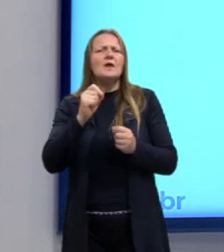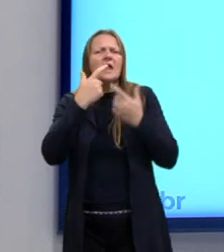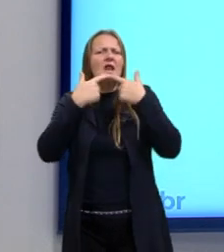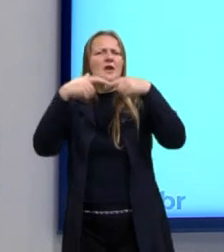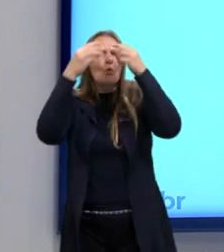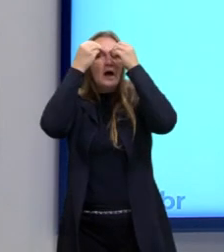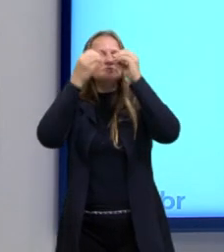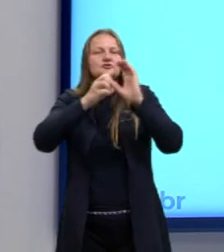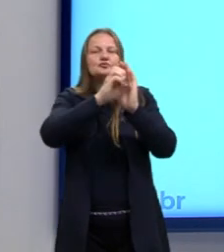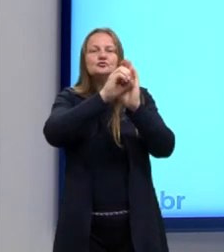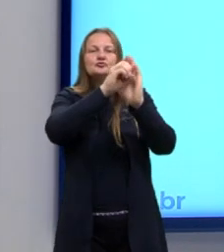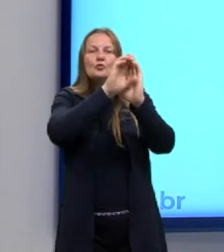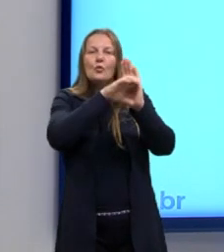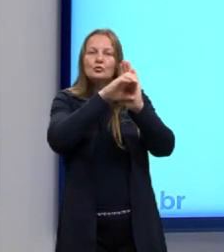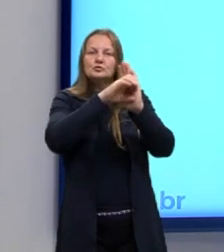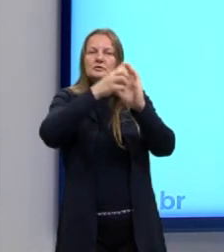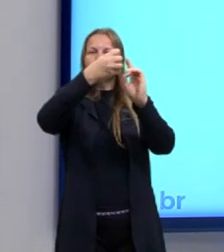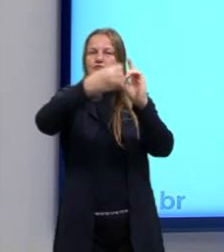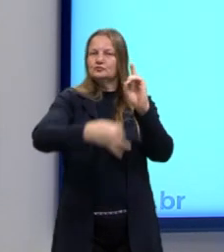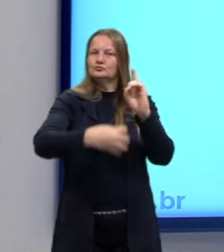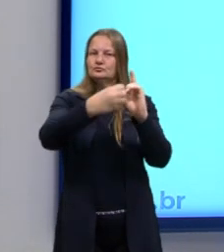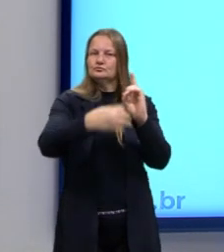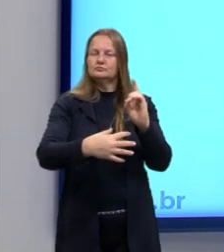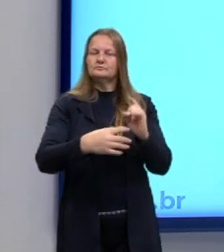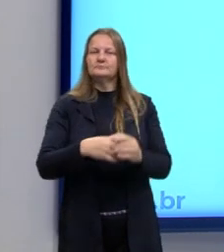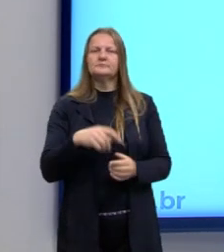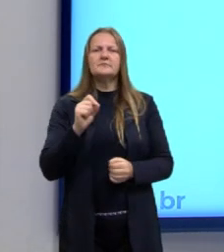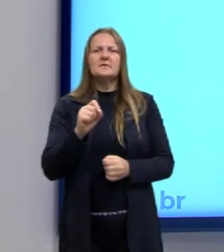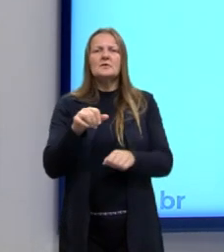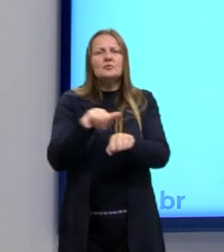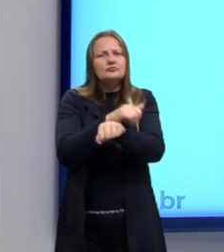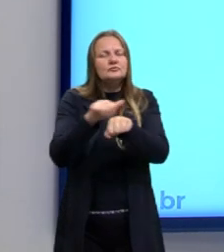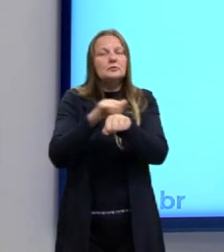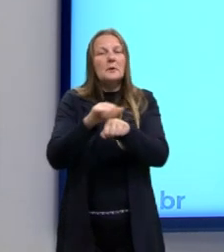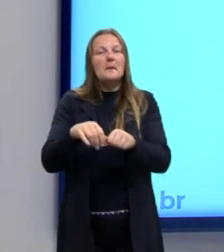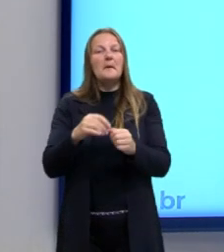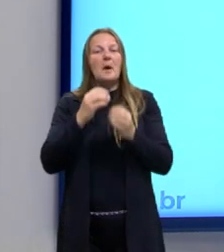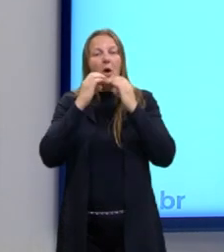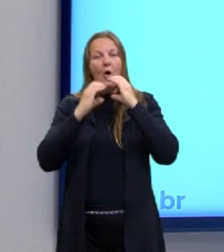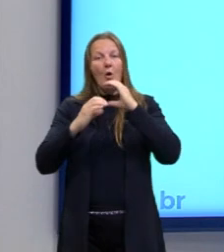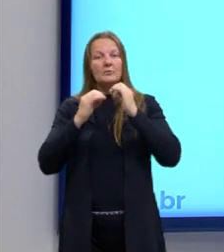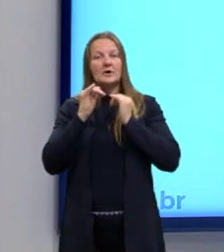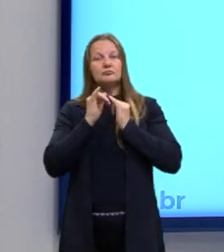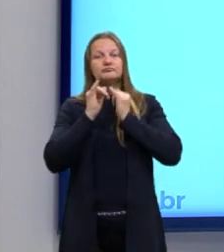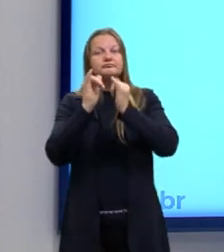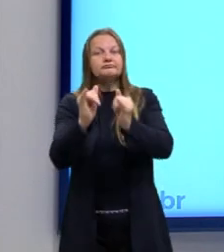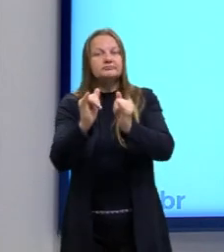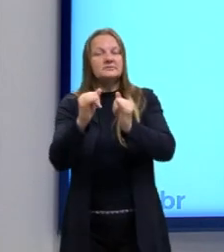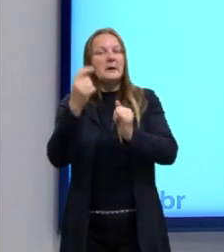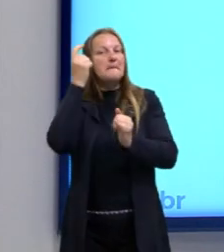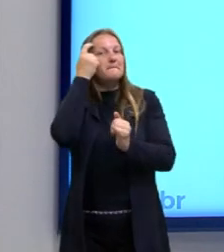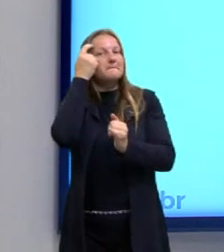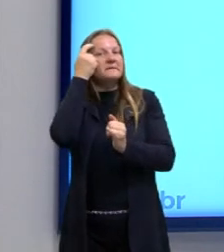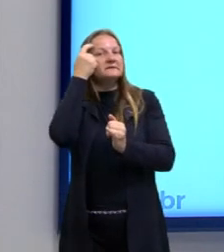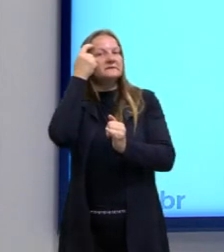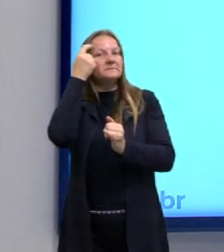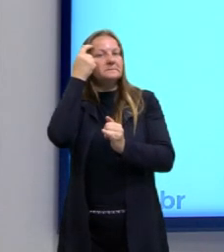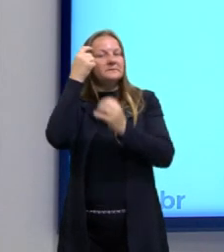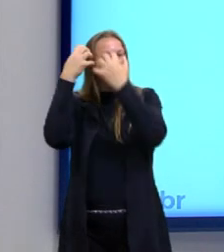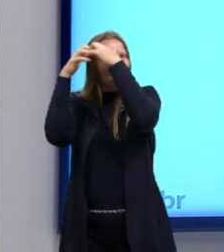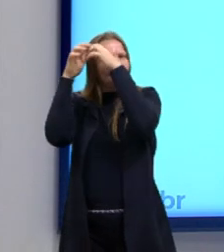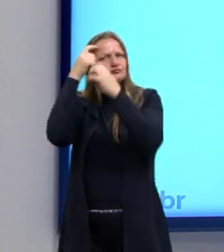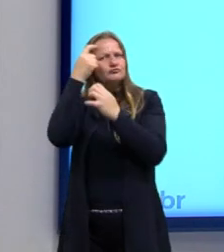né que é linguagem então a linguagem é Esse instrumento né de comunicar o pensamento aquilo que falava antes nós temos as nossas ideias